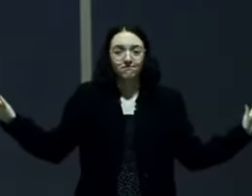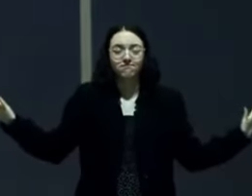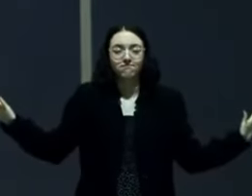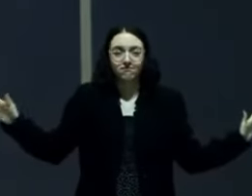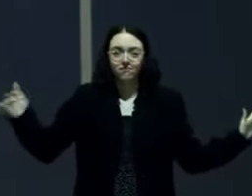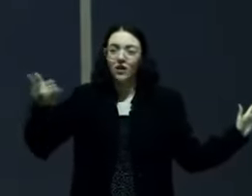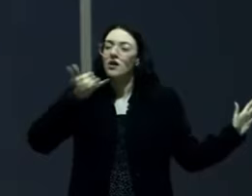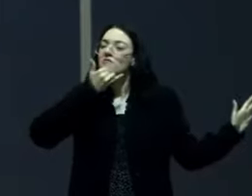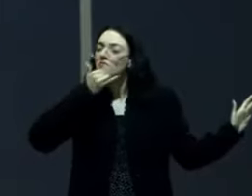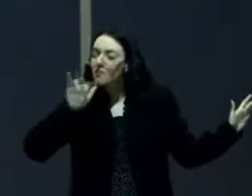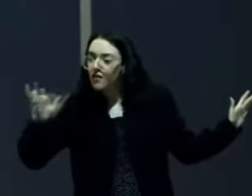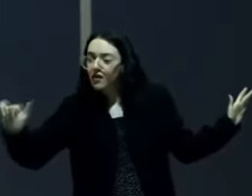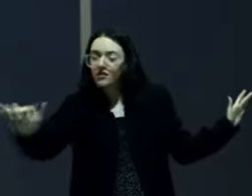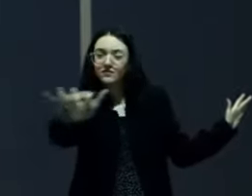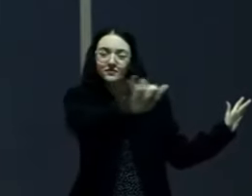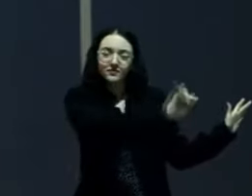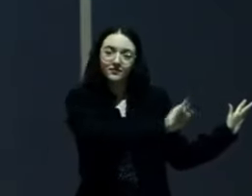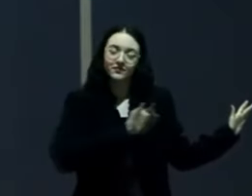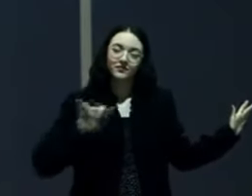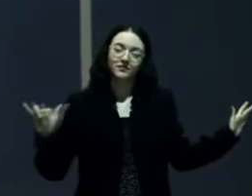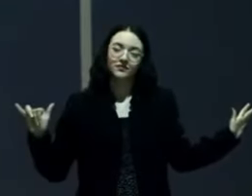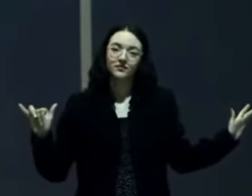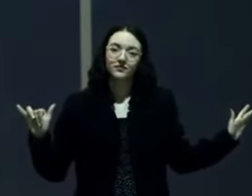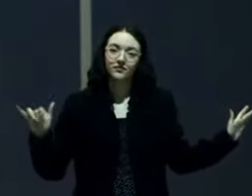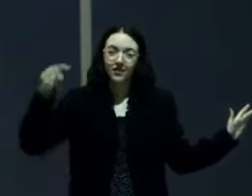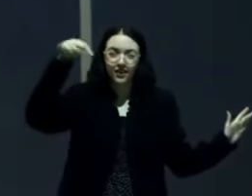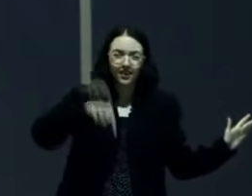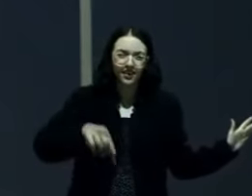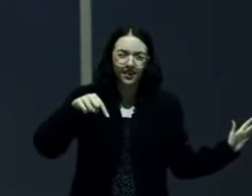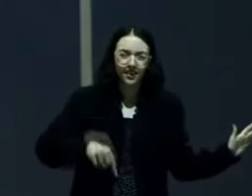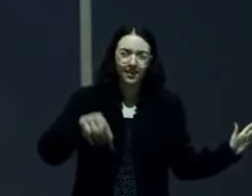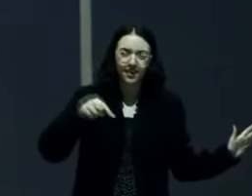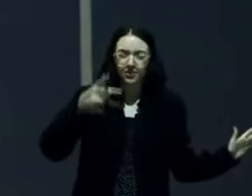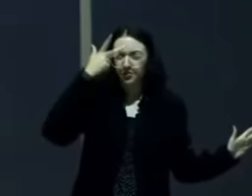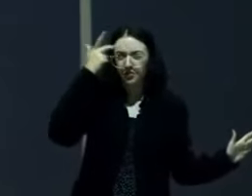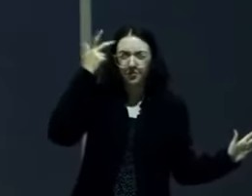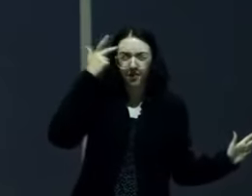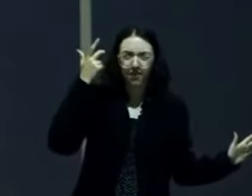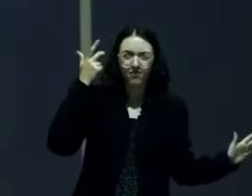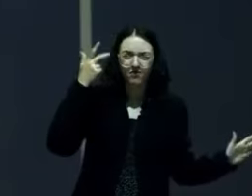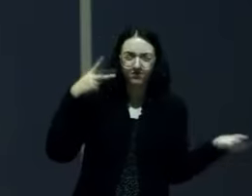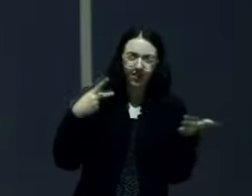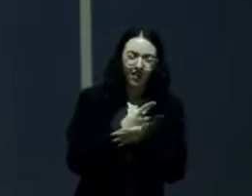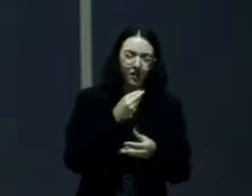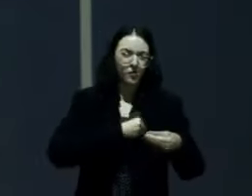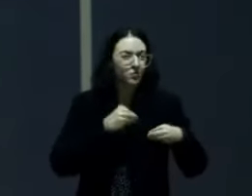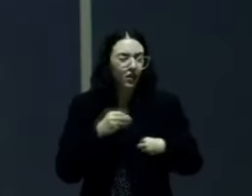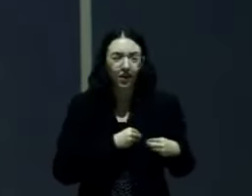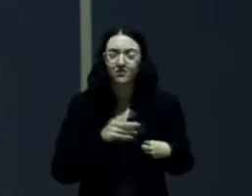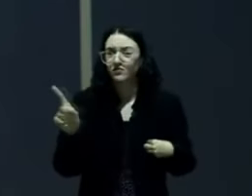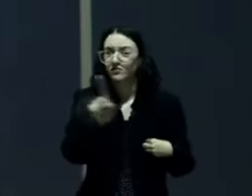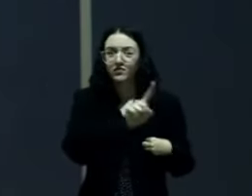um ambiente comum. Não. A ceia não é de qualquer forma. Até que ele venha,